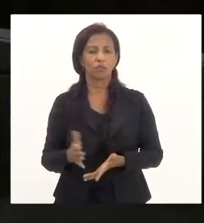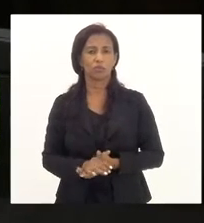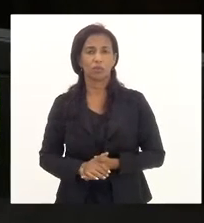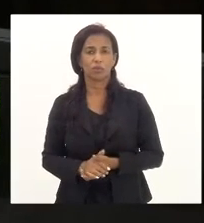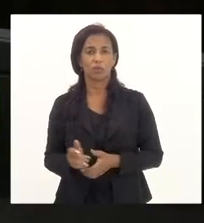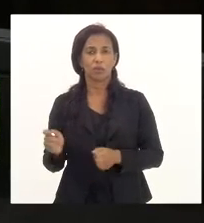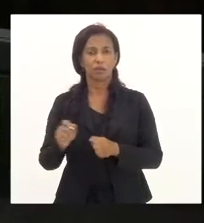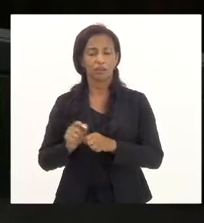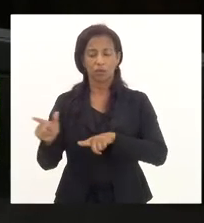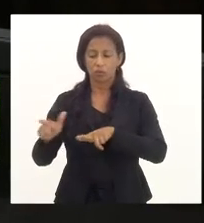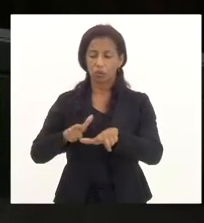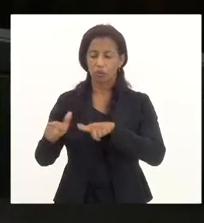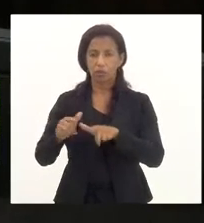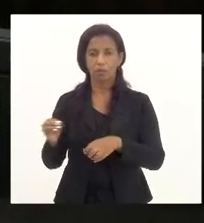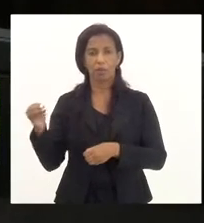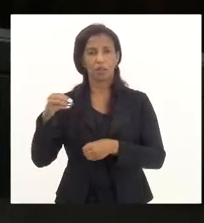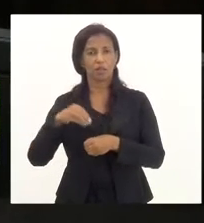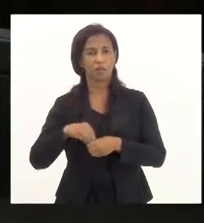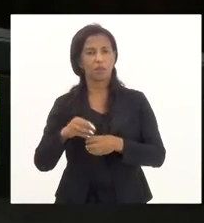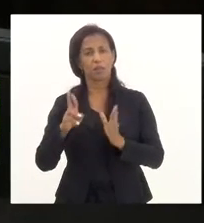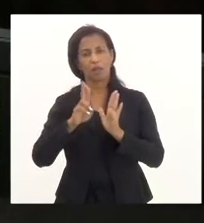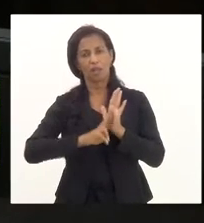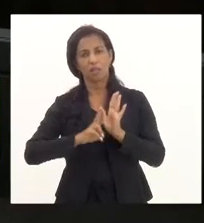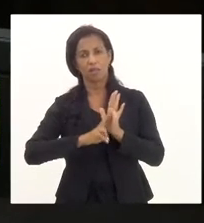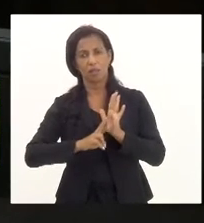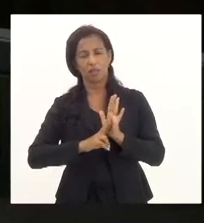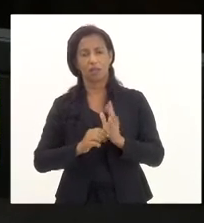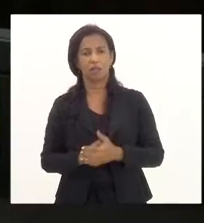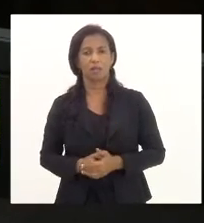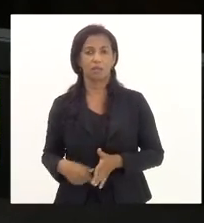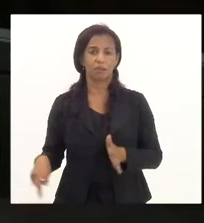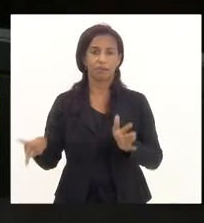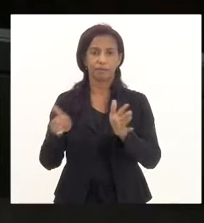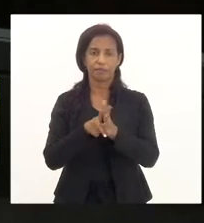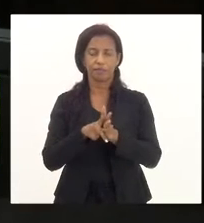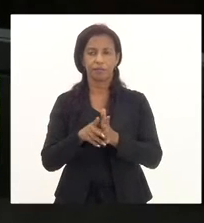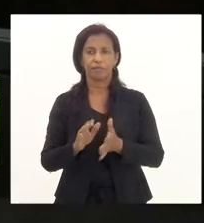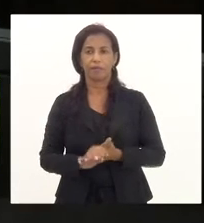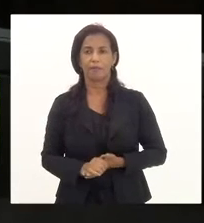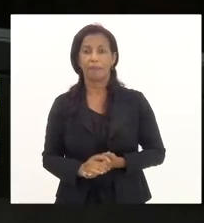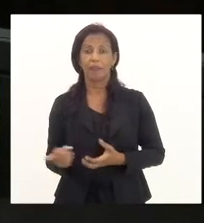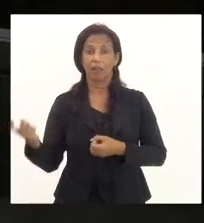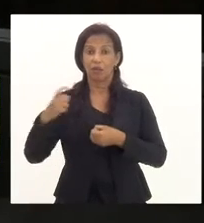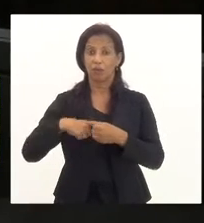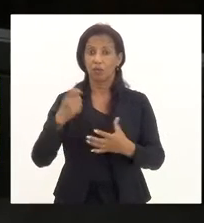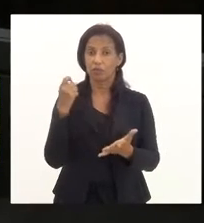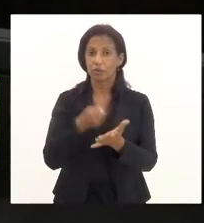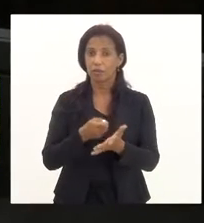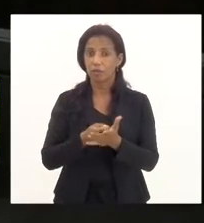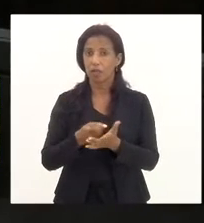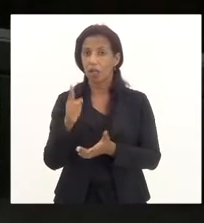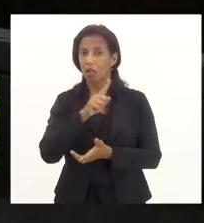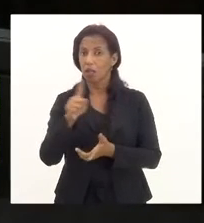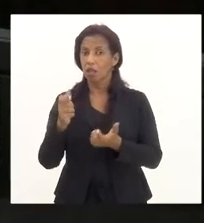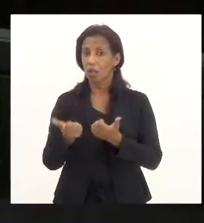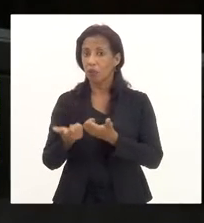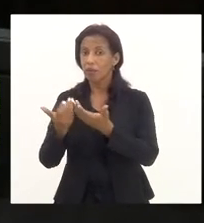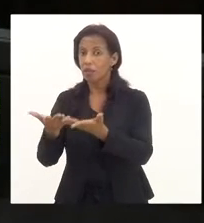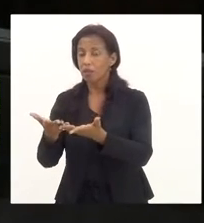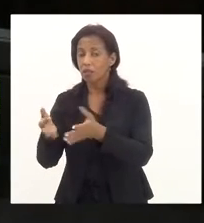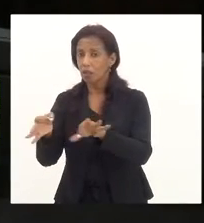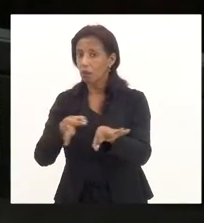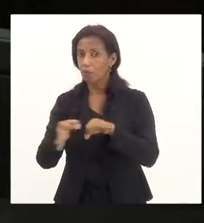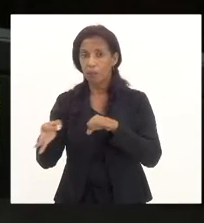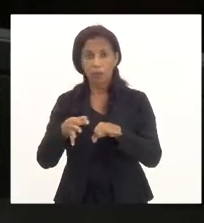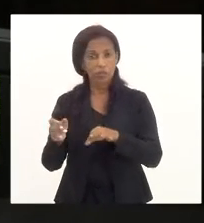fazer todo trabalho em cima da receita que é o nosso planejamento que fará parte e volto a insistir nós não entregamos ainda o